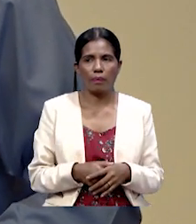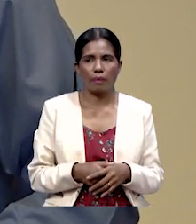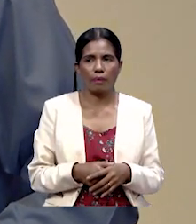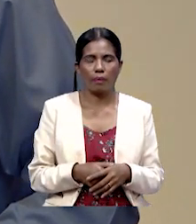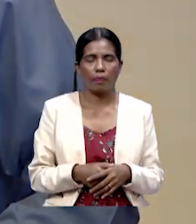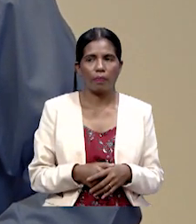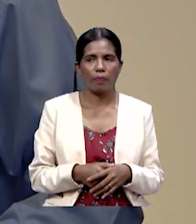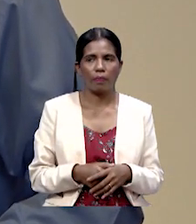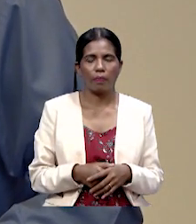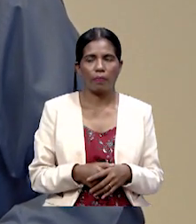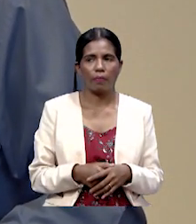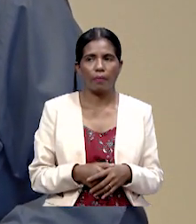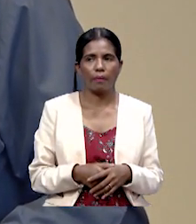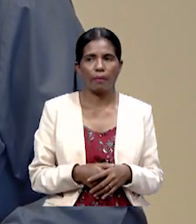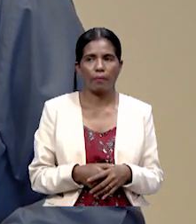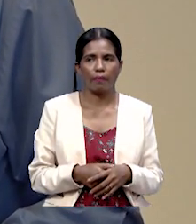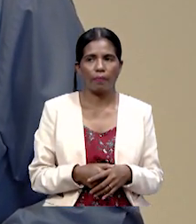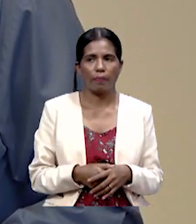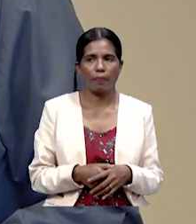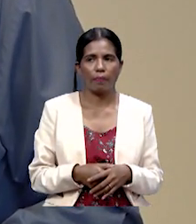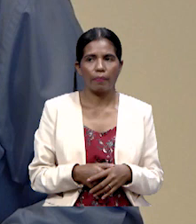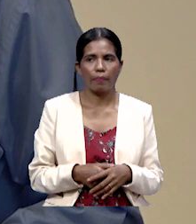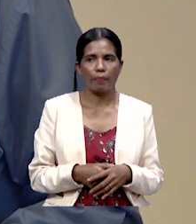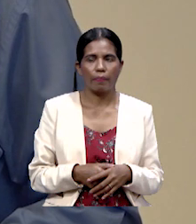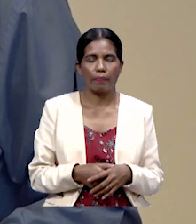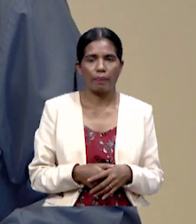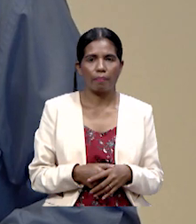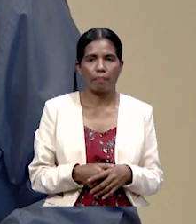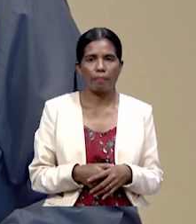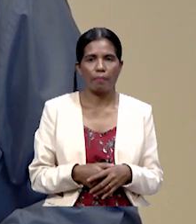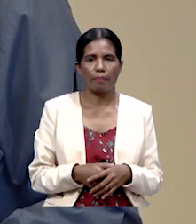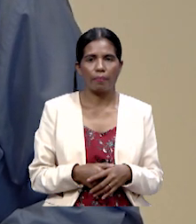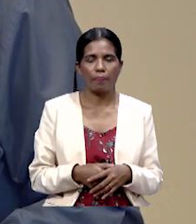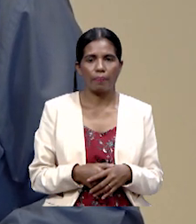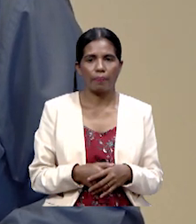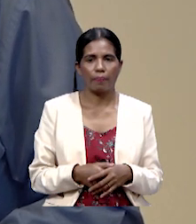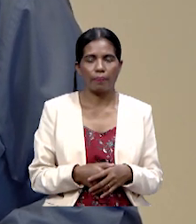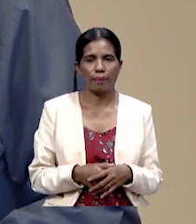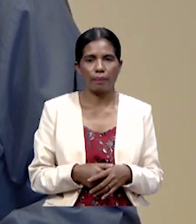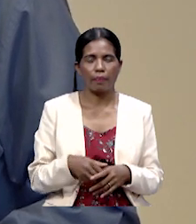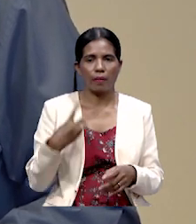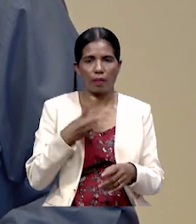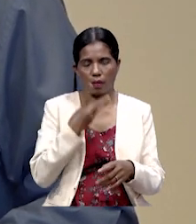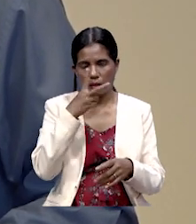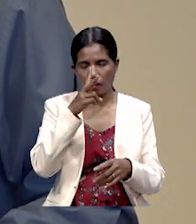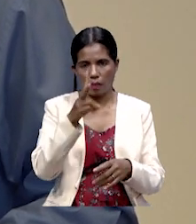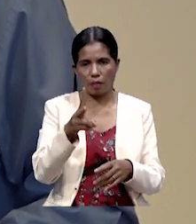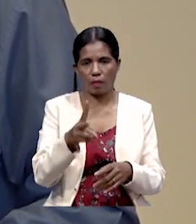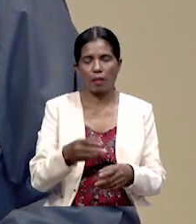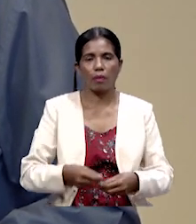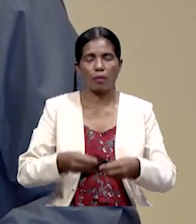rasgos peludos até se transformar num bicho que é todo. Avô